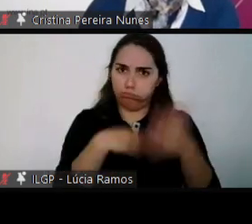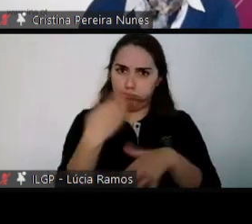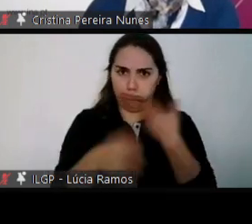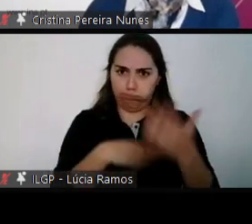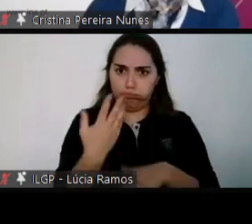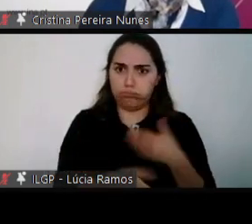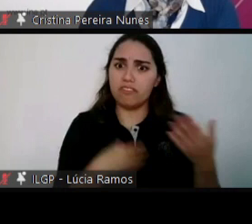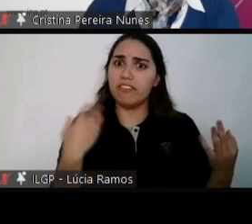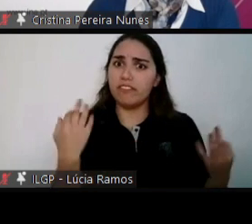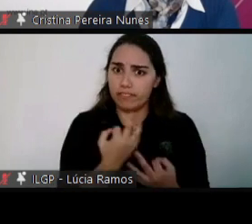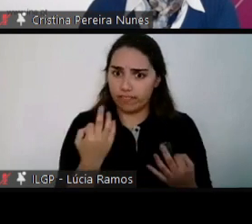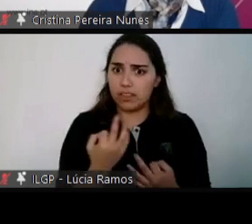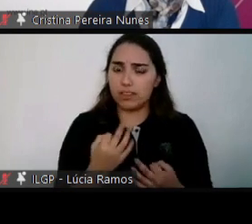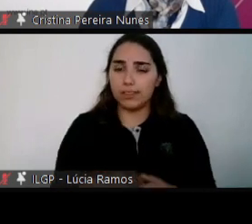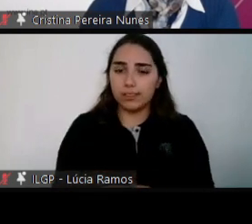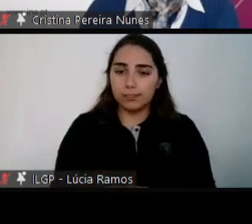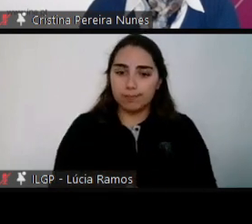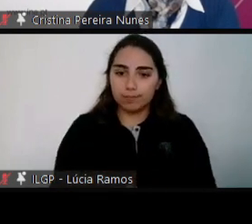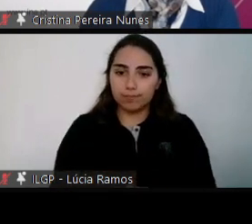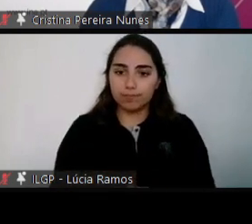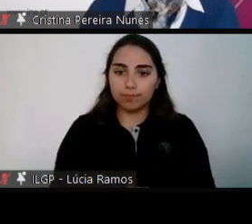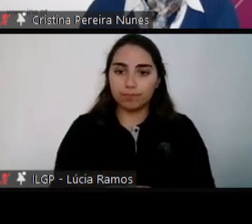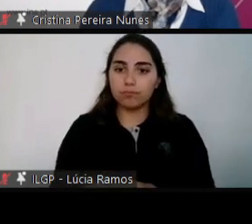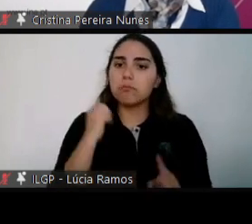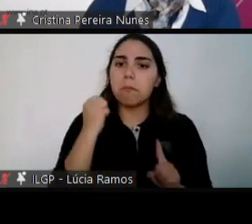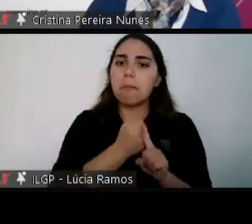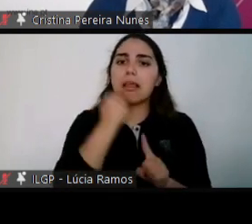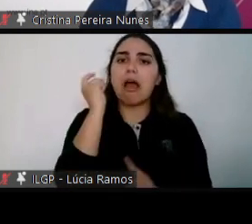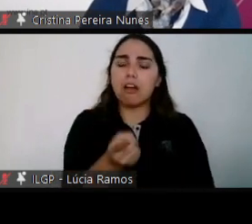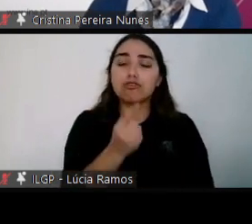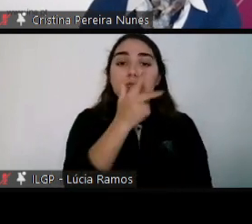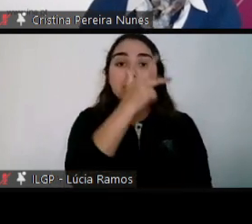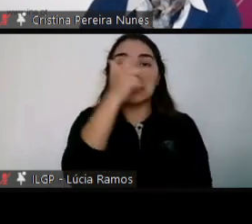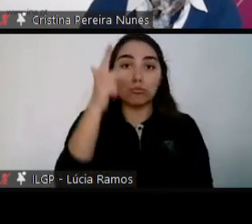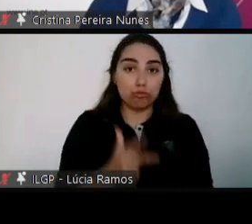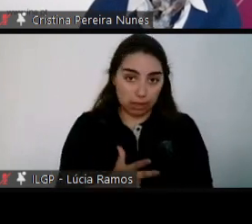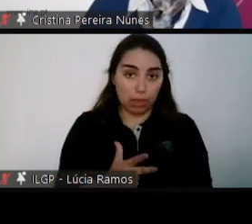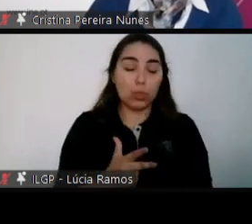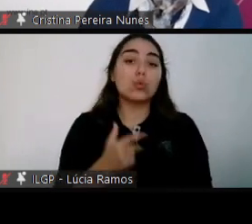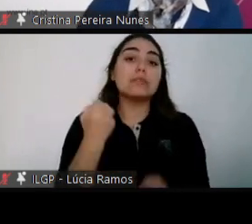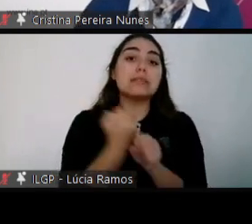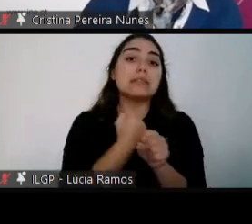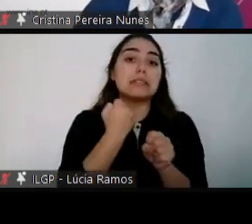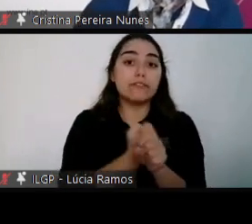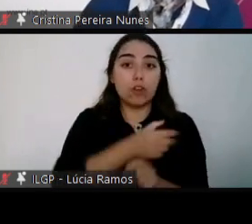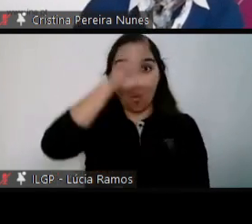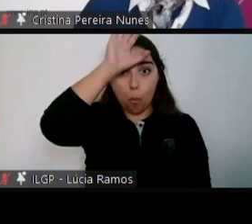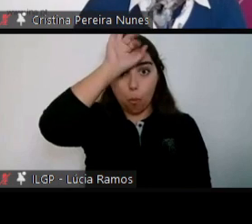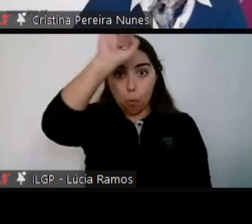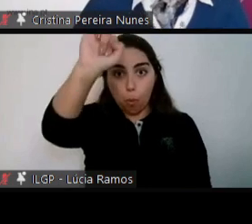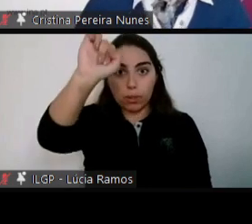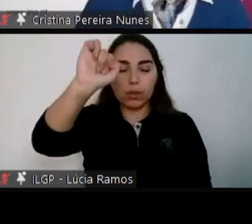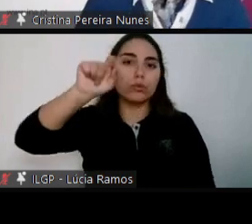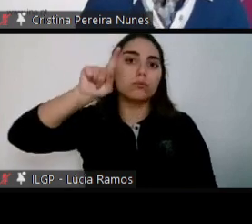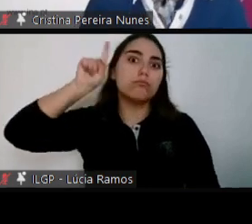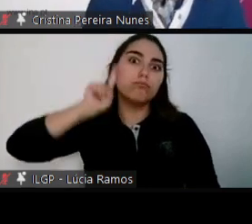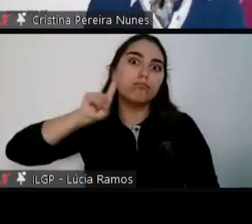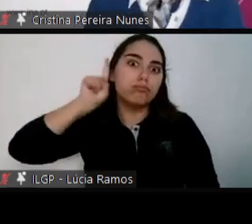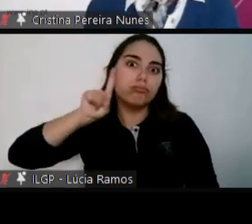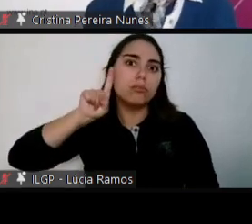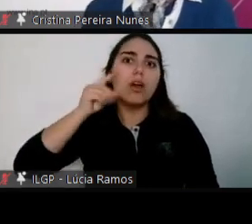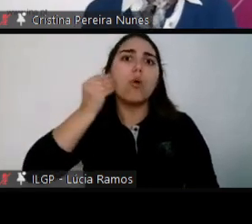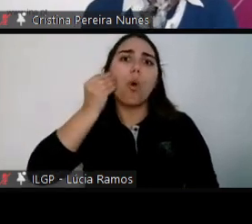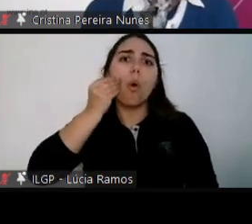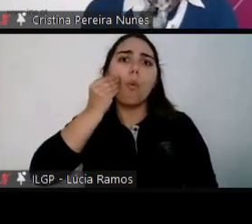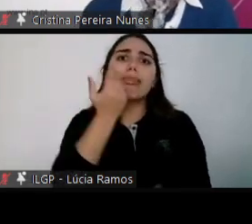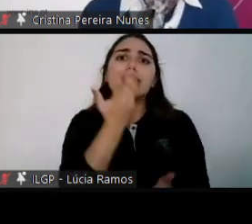é que uma das metas é que 100% daquilo que são considerados serviços públicos críticos-chave estejam totalmente digitalizados. E nós não vamos conseguir